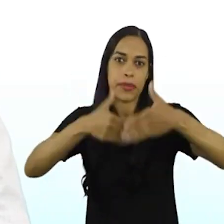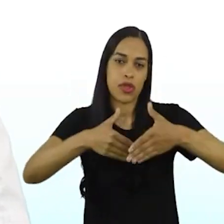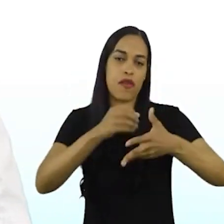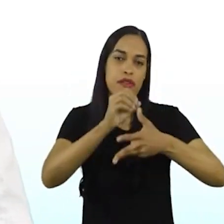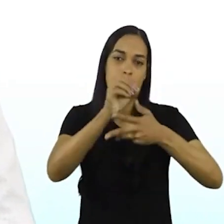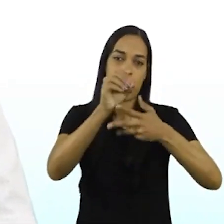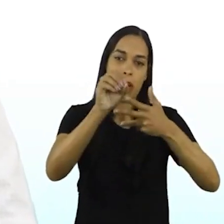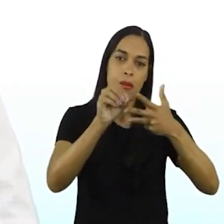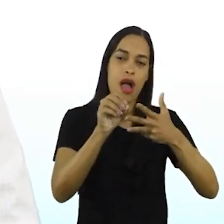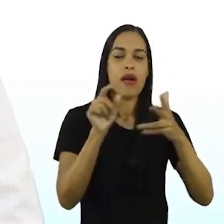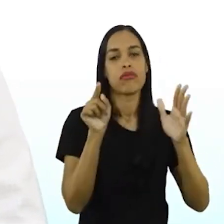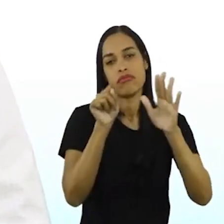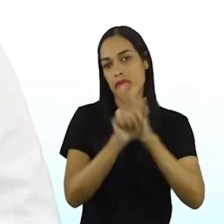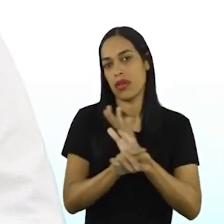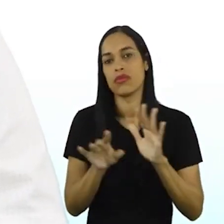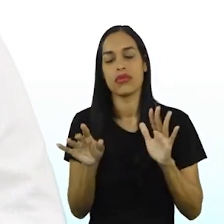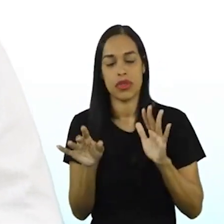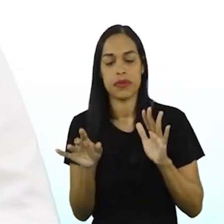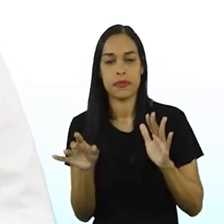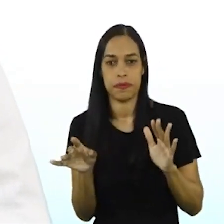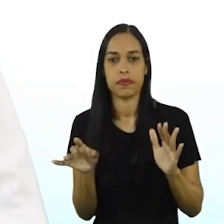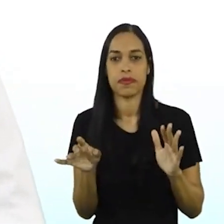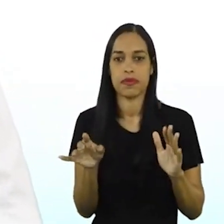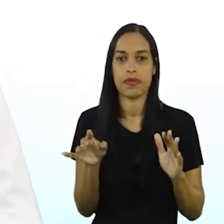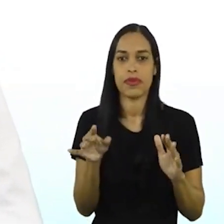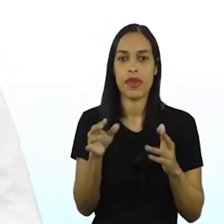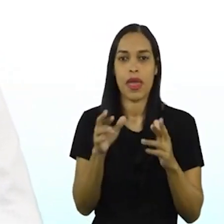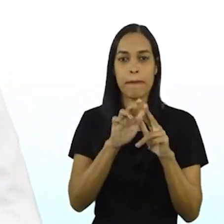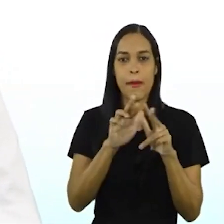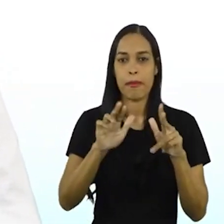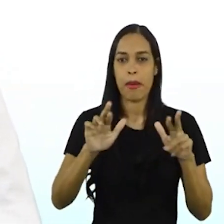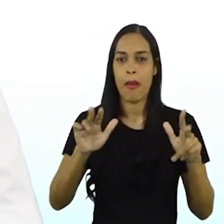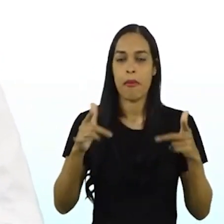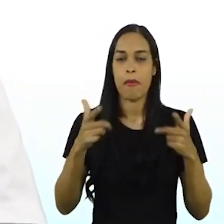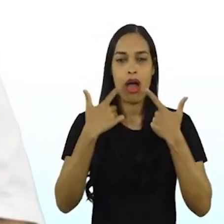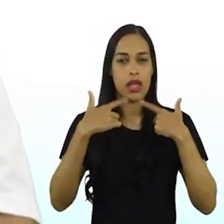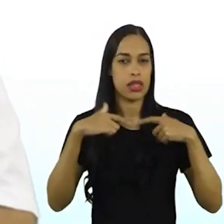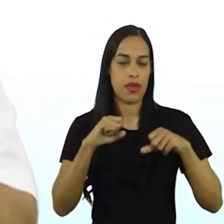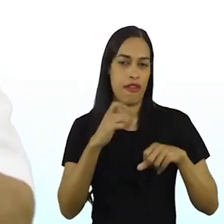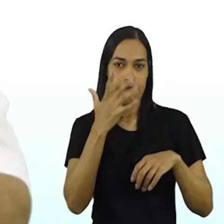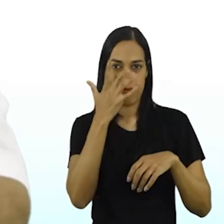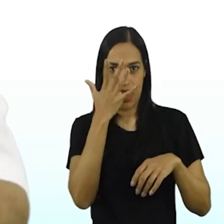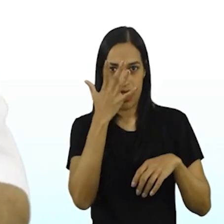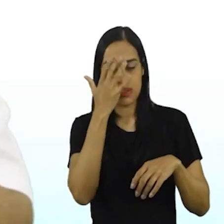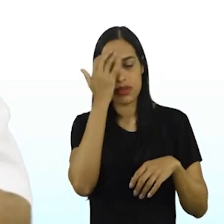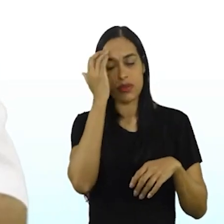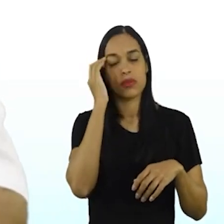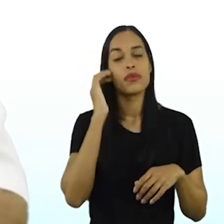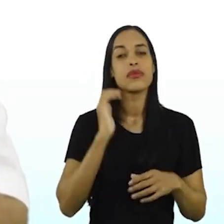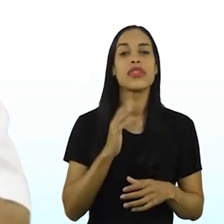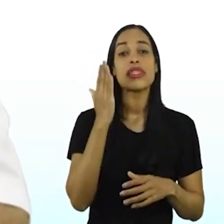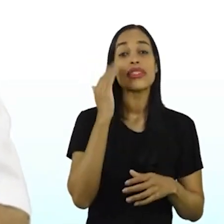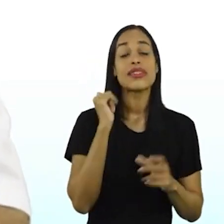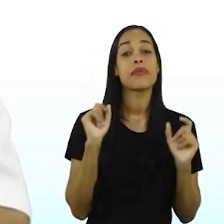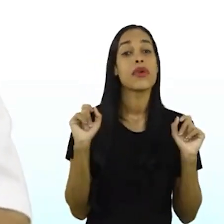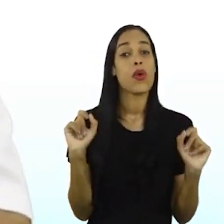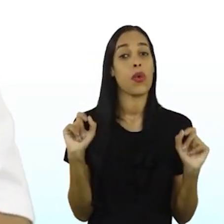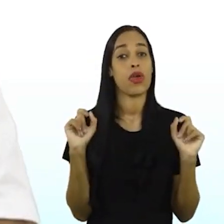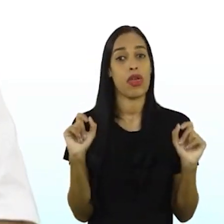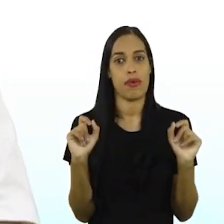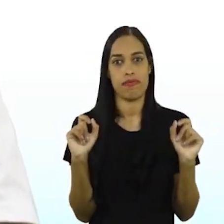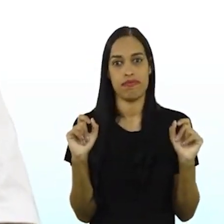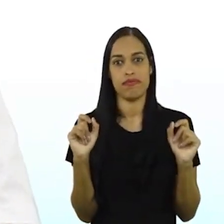eles colocam lá uma questão que envolve lá a função metalinguística. Mas ela é fácil. Precisa saber o seguinte, que a função metalinguística, fera,